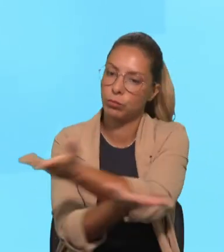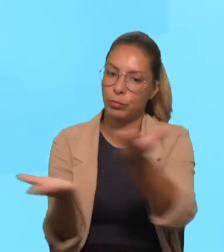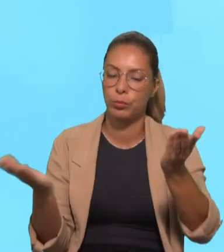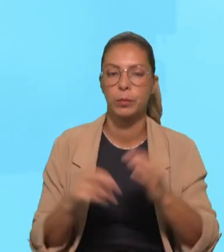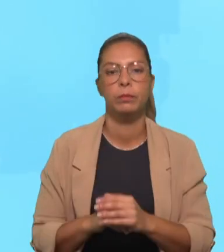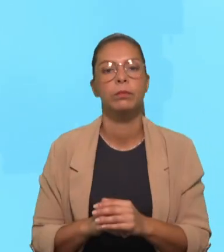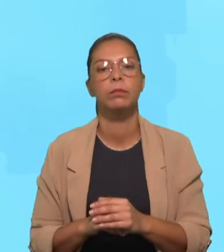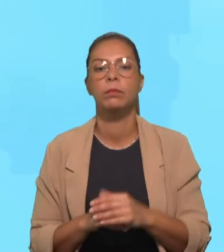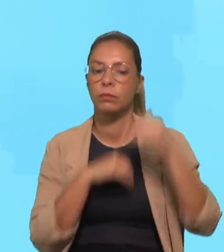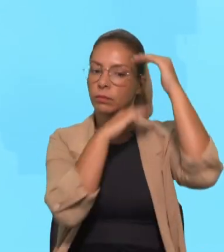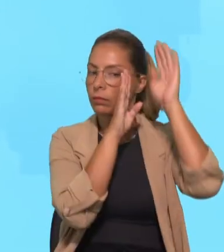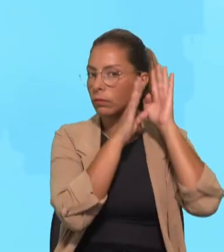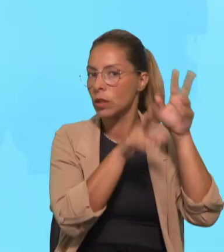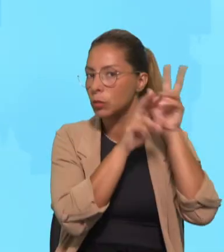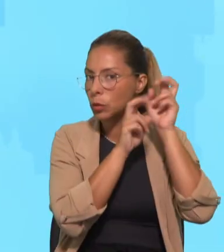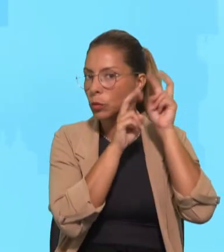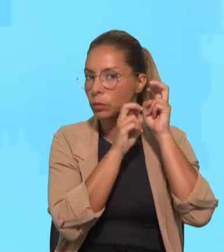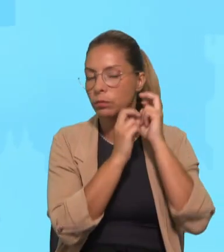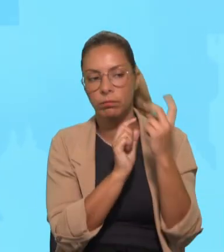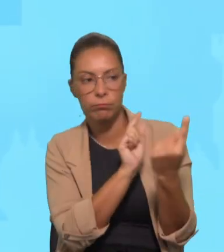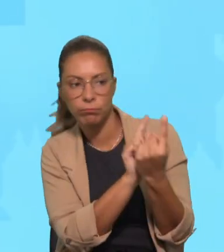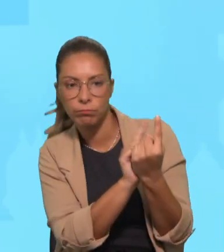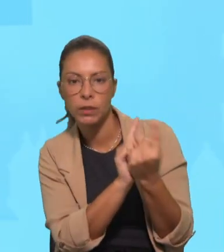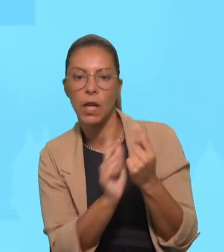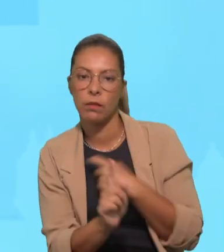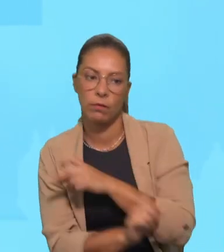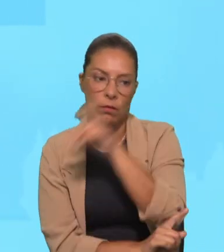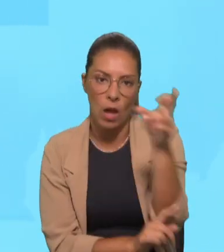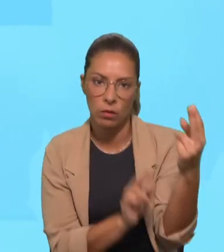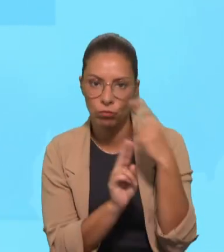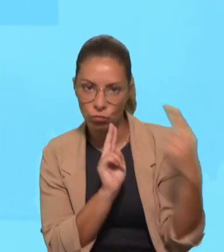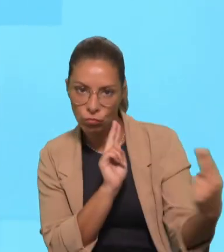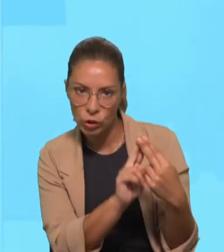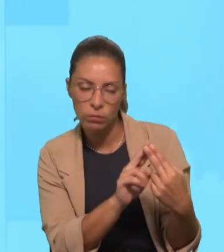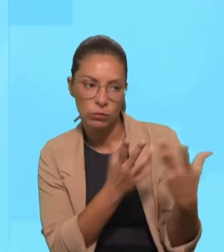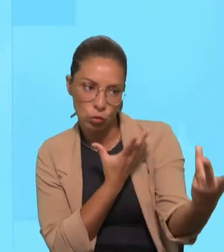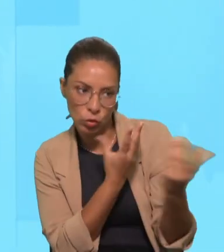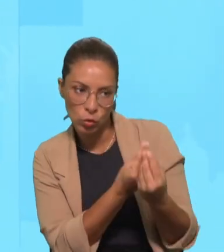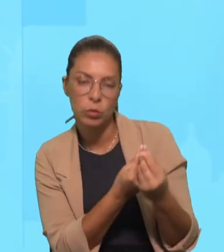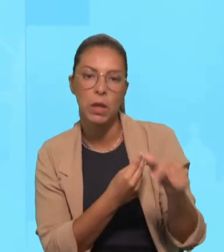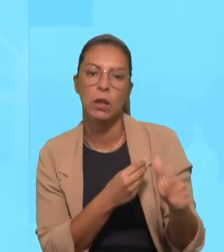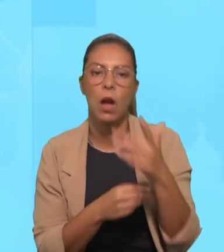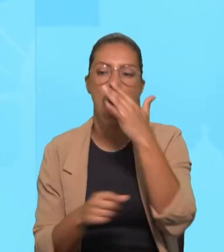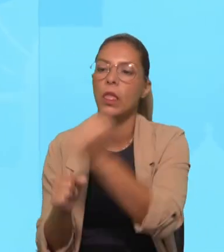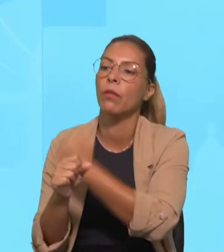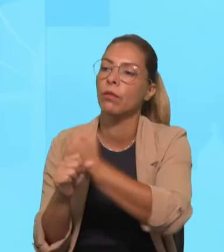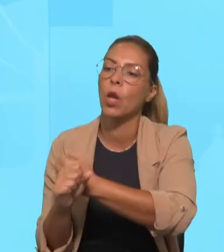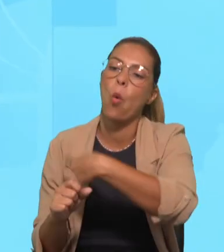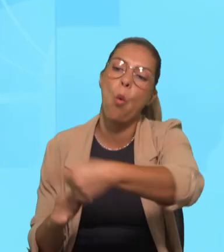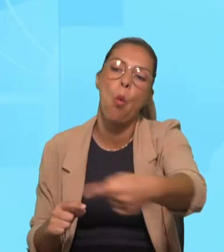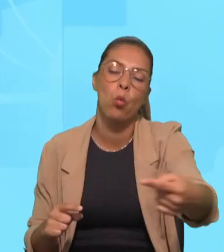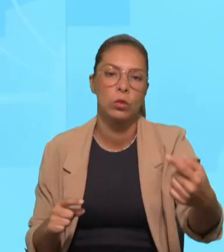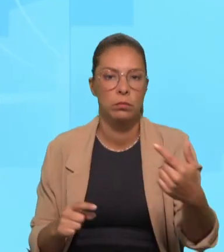que sublinha nesse sair para ir ao encontro mostra que mais importante do que uma série de atividades que se possam fazer, que